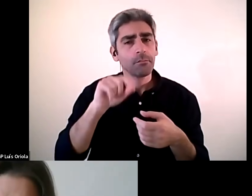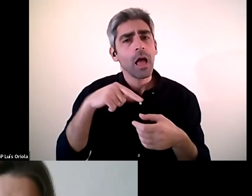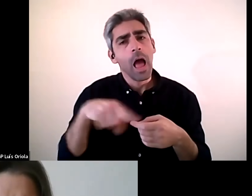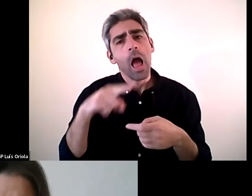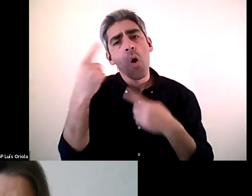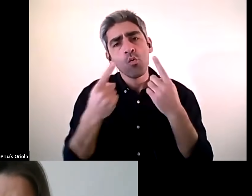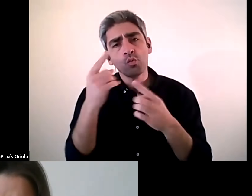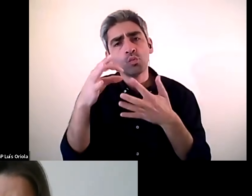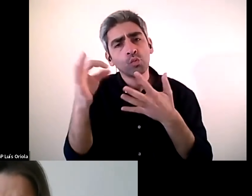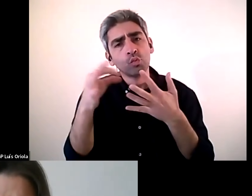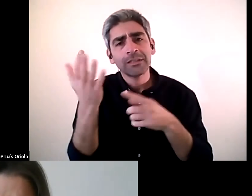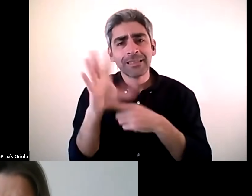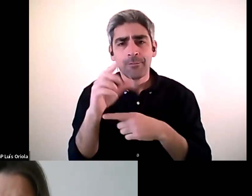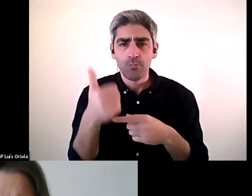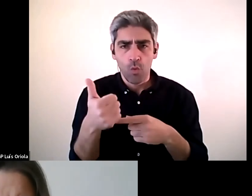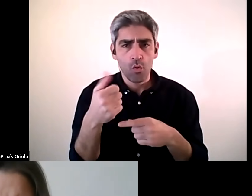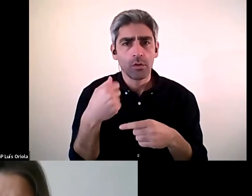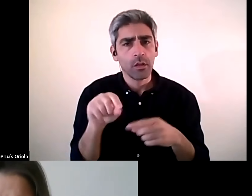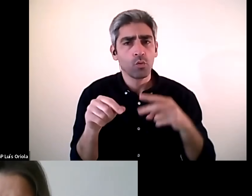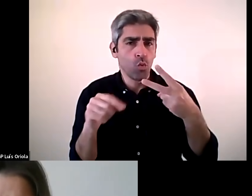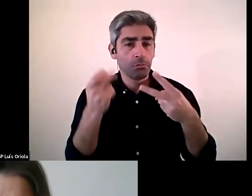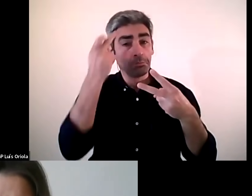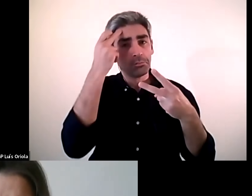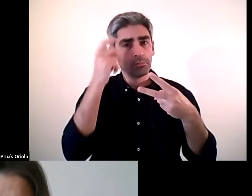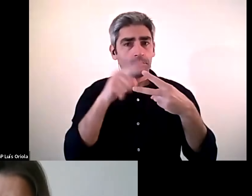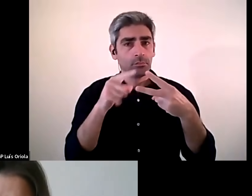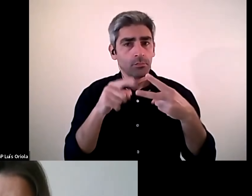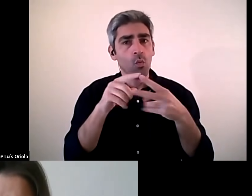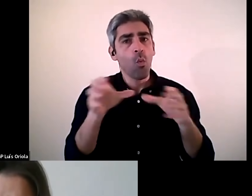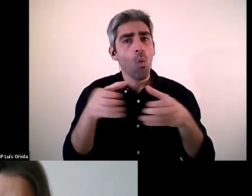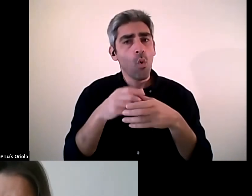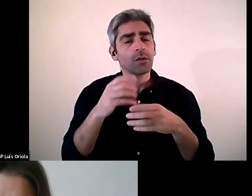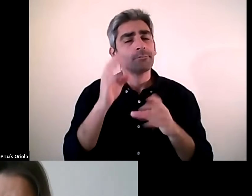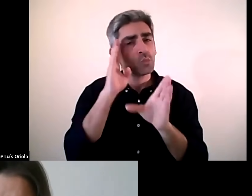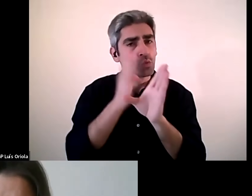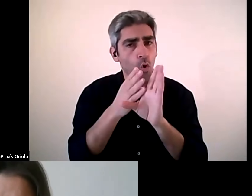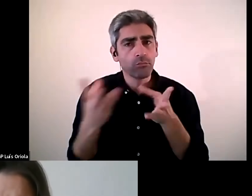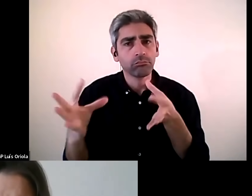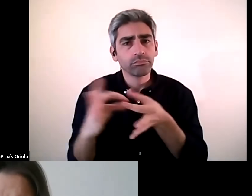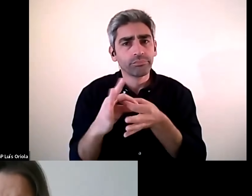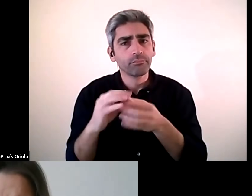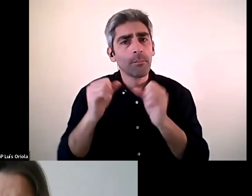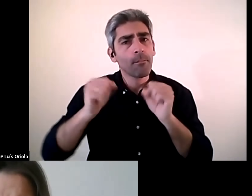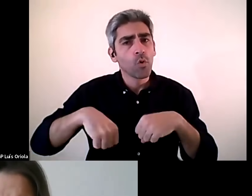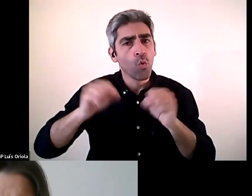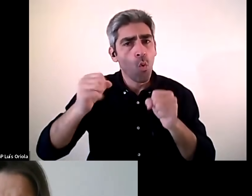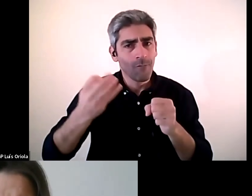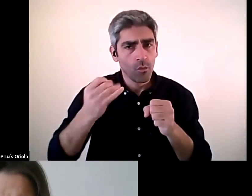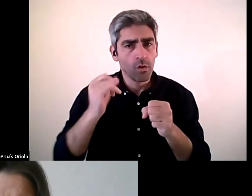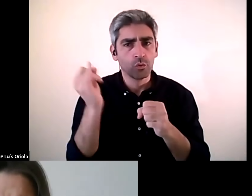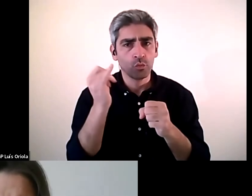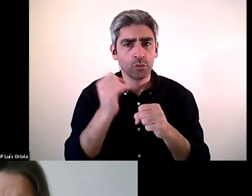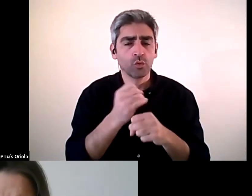quero salientar pelo menos dois que me ocorrem. A Ordem dos Psicólogos estabeleceu um protocolo com o Instituto